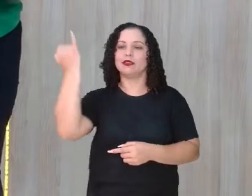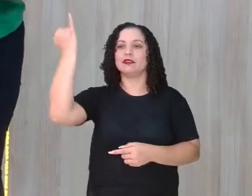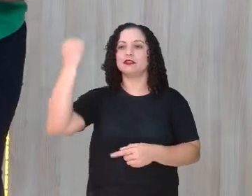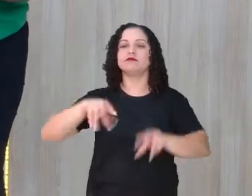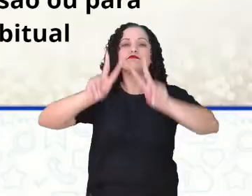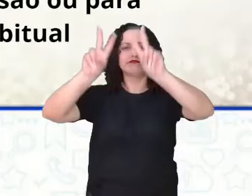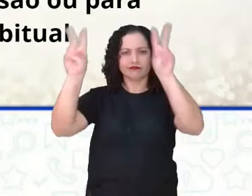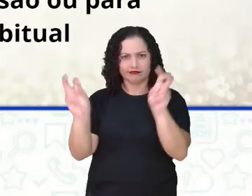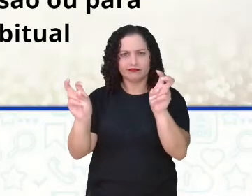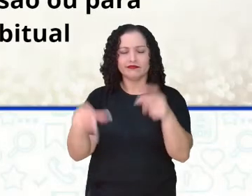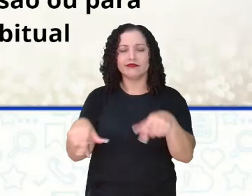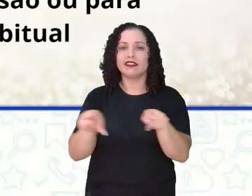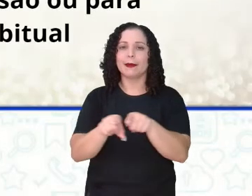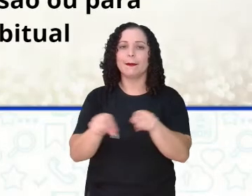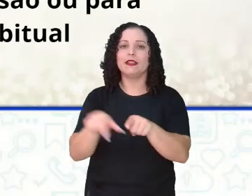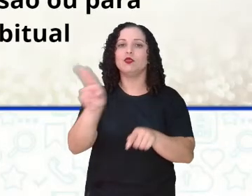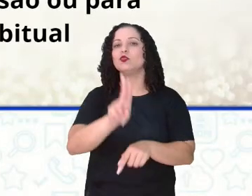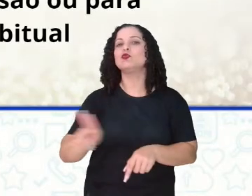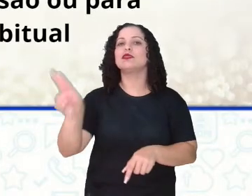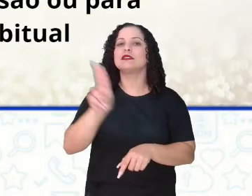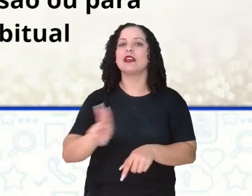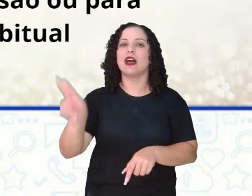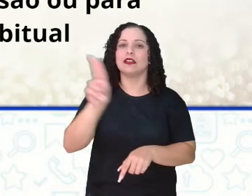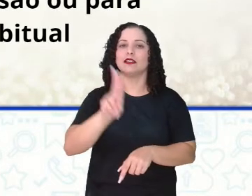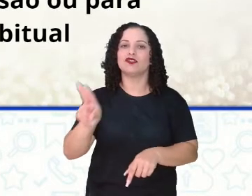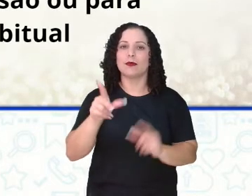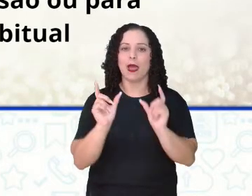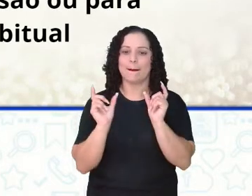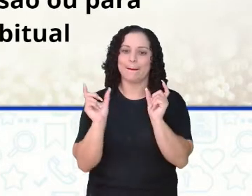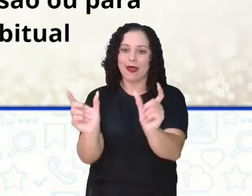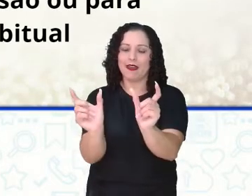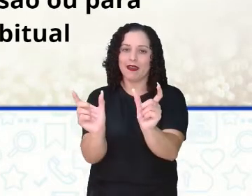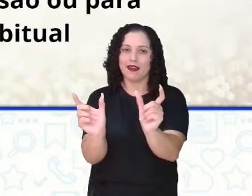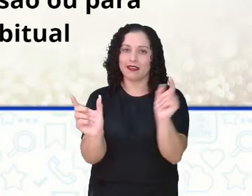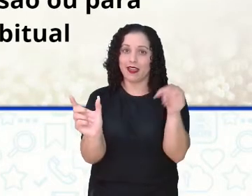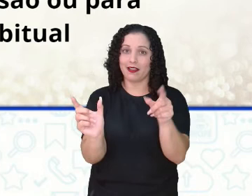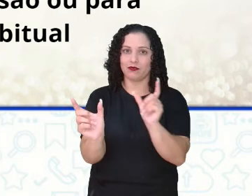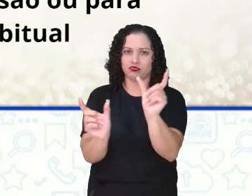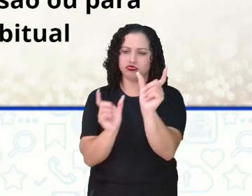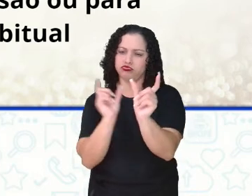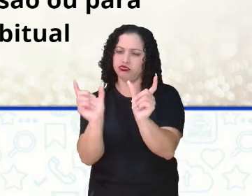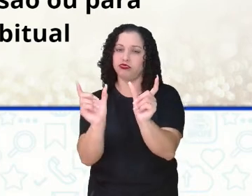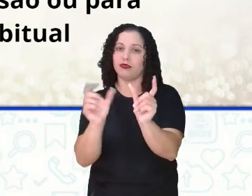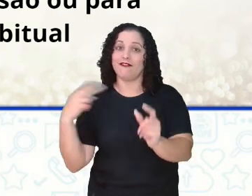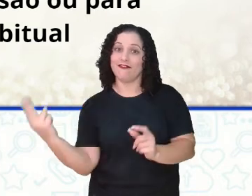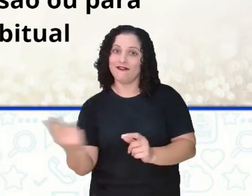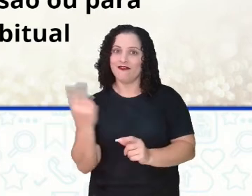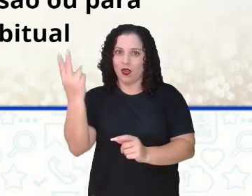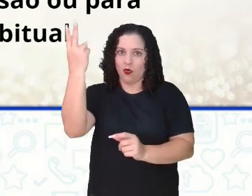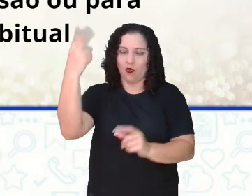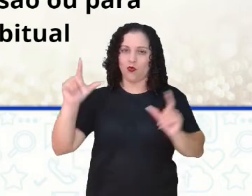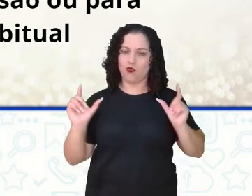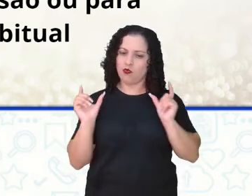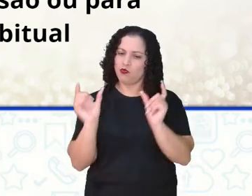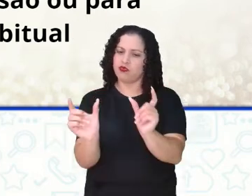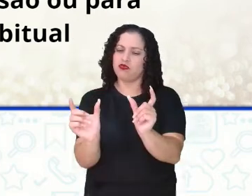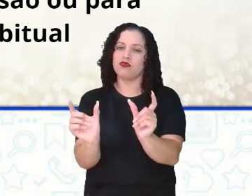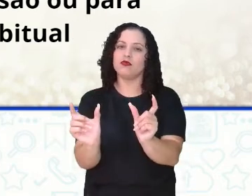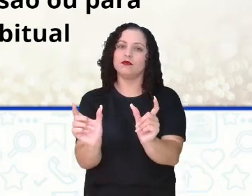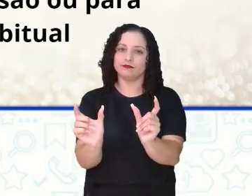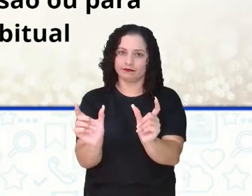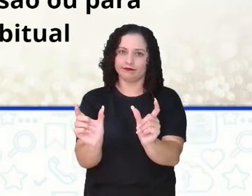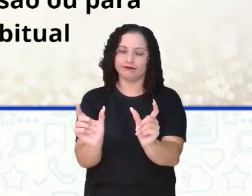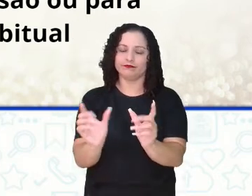aspas também podem ser empregadas também para ressaltar o valor de uma palavra. ou expressão, ou para indicar o seu uso fora do